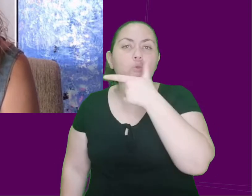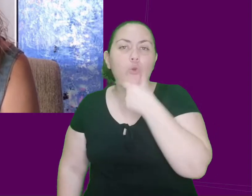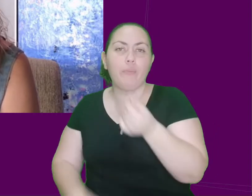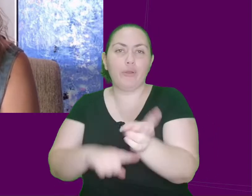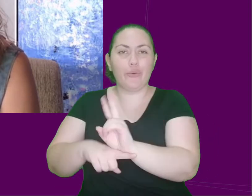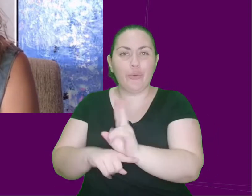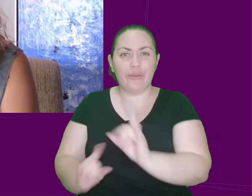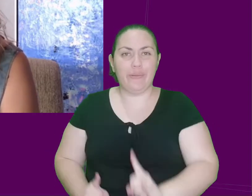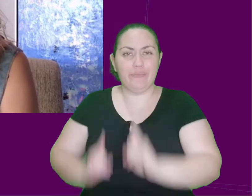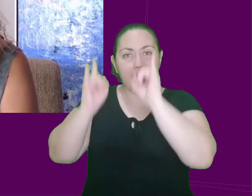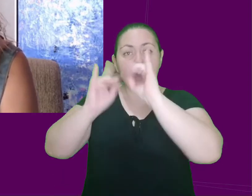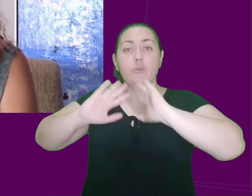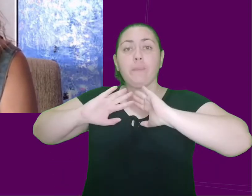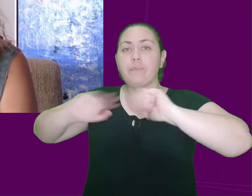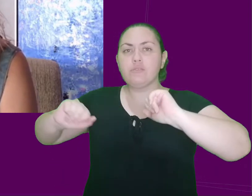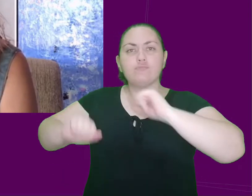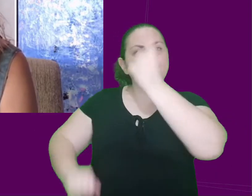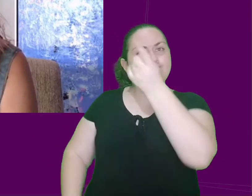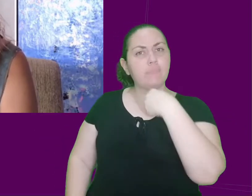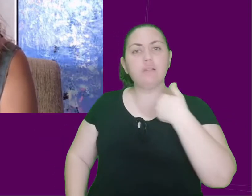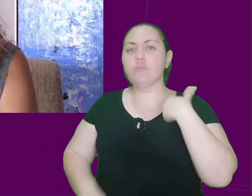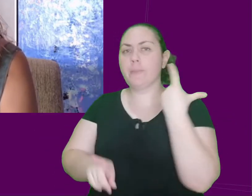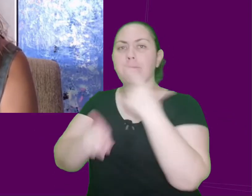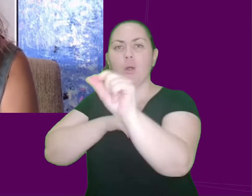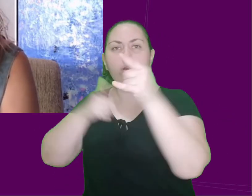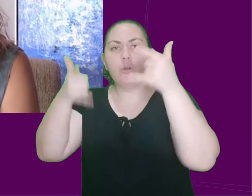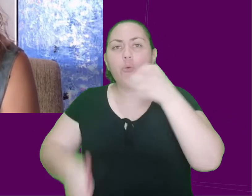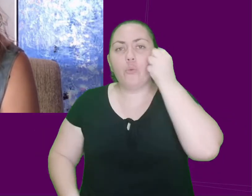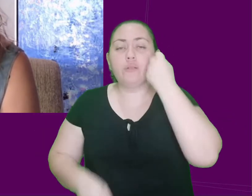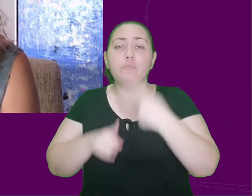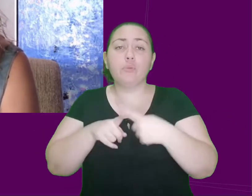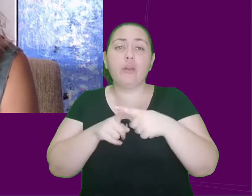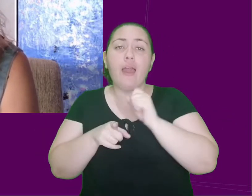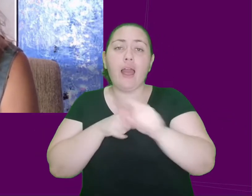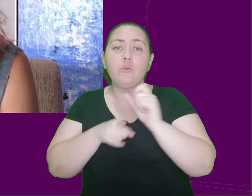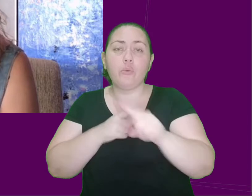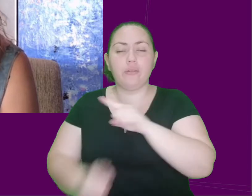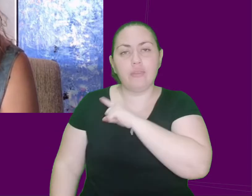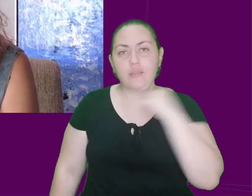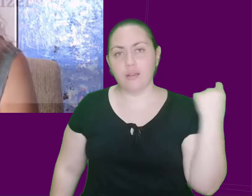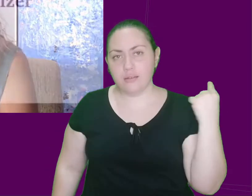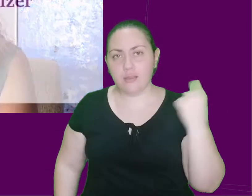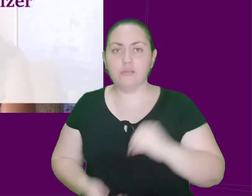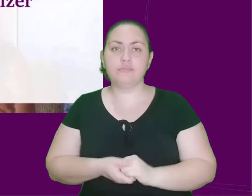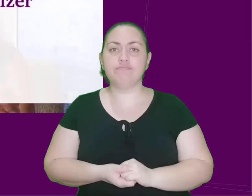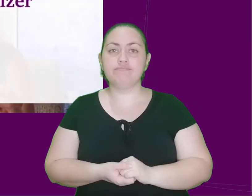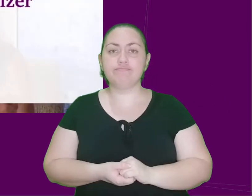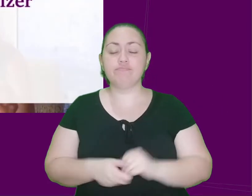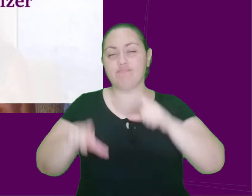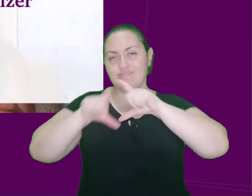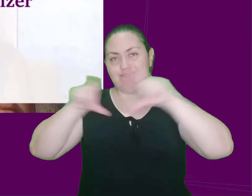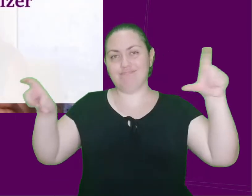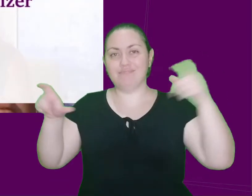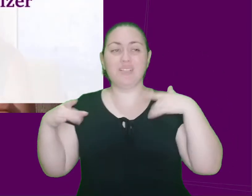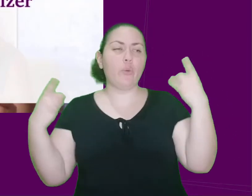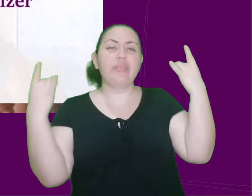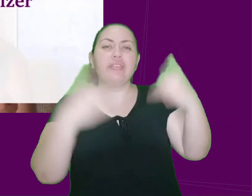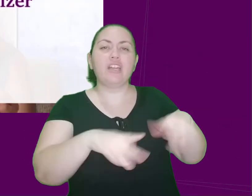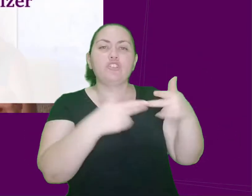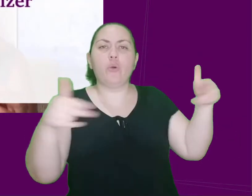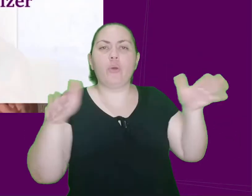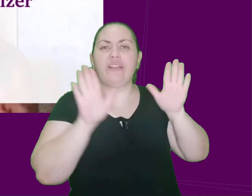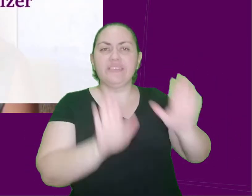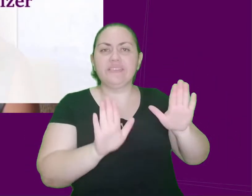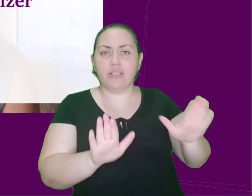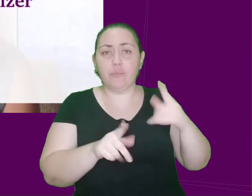pelo zelador a deixar o quarto que ocupava, porque o seu aluguel estava atrasado. Deixei o resto como estava. Um